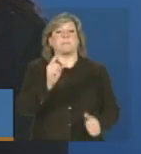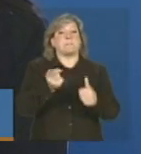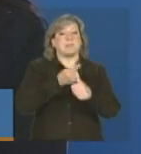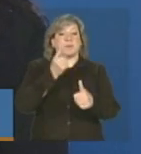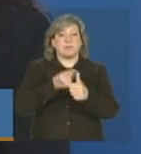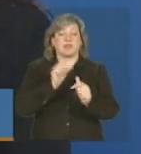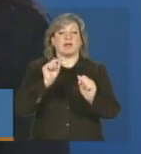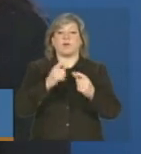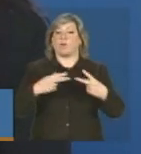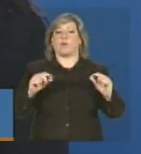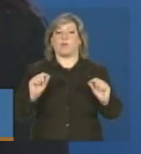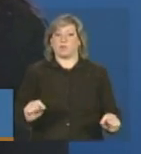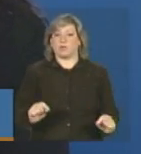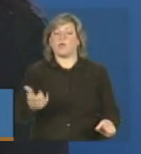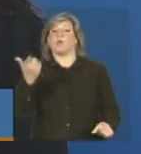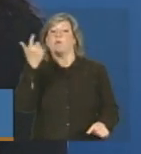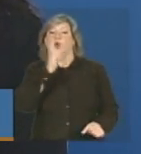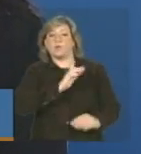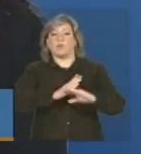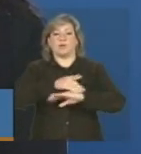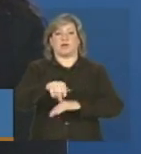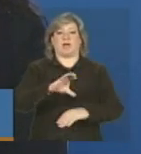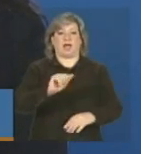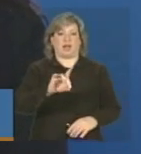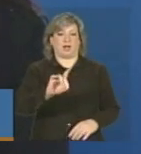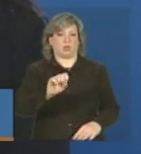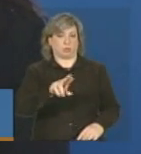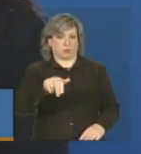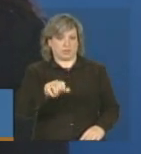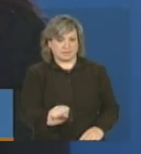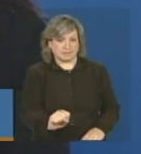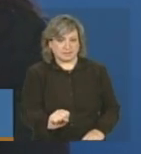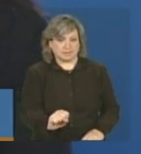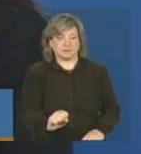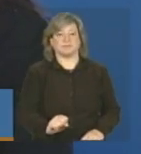passo é acesse o CAD SUAS e aí,